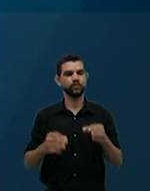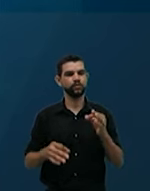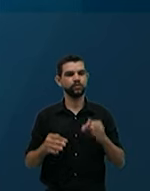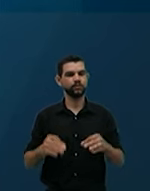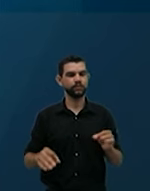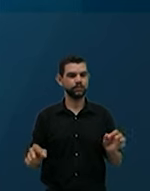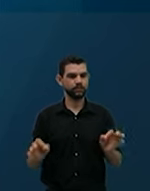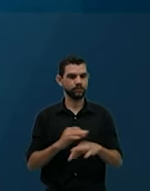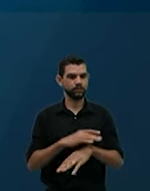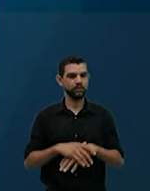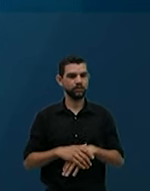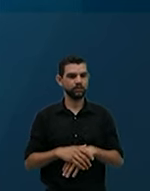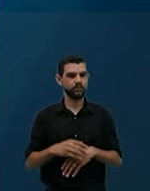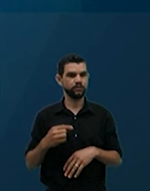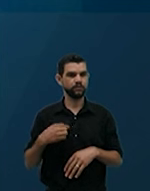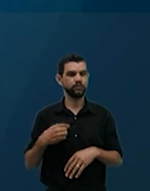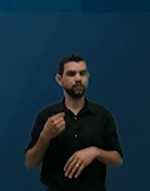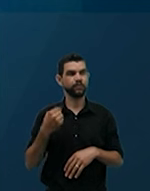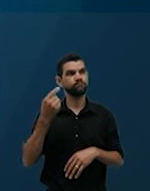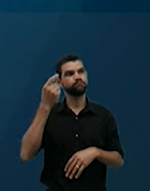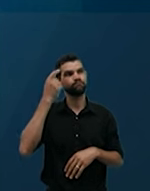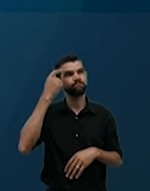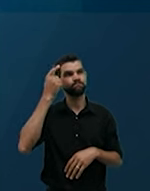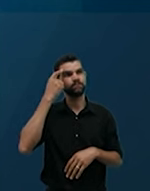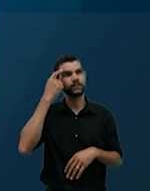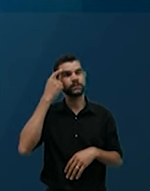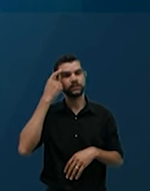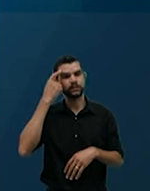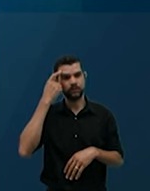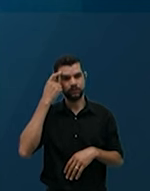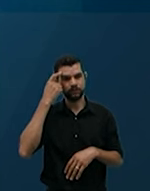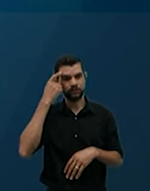aqui só pensando. Se de fato